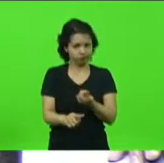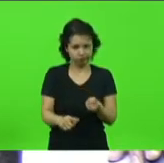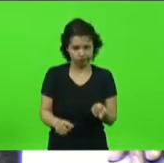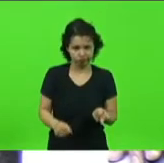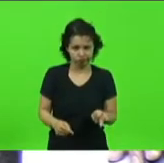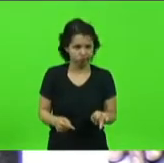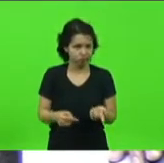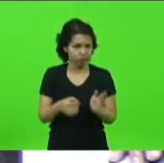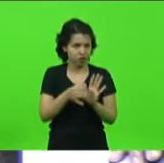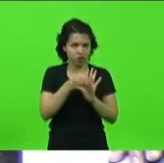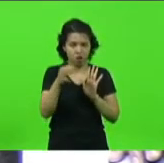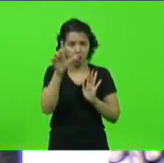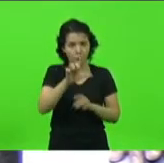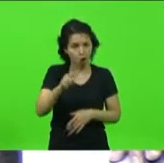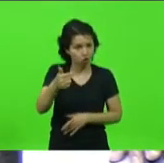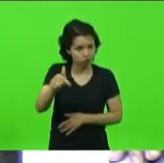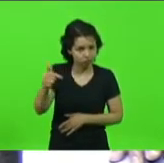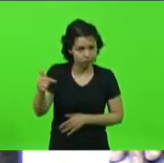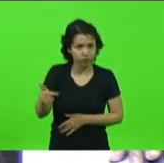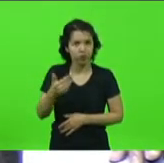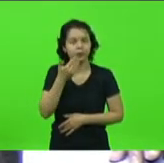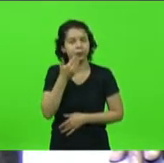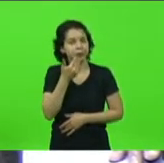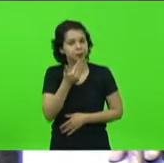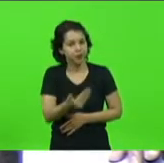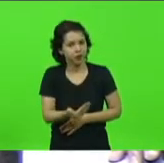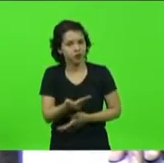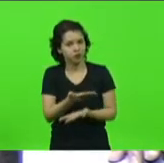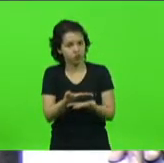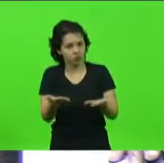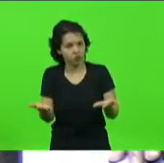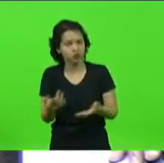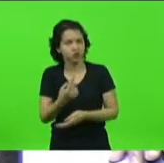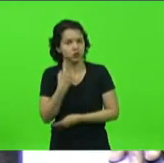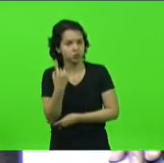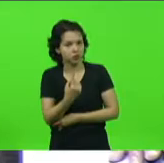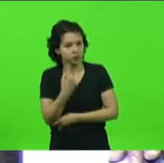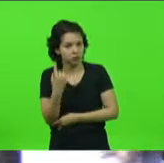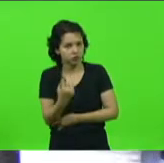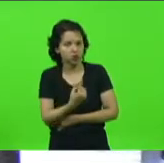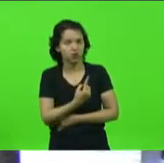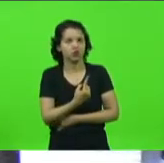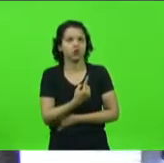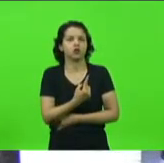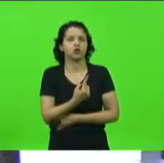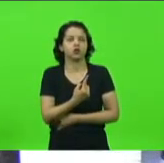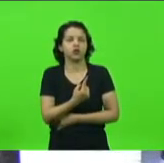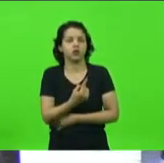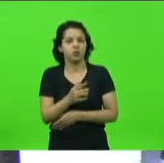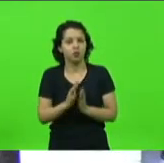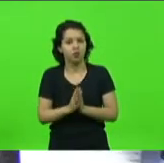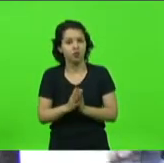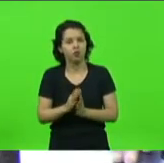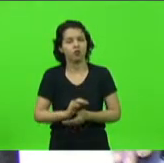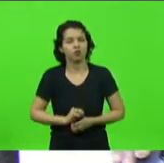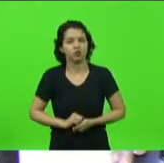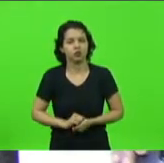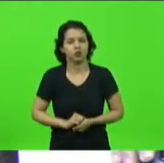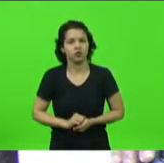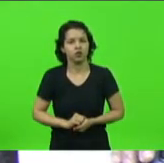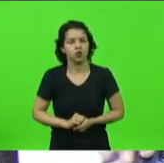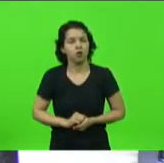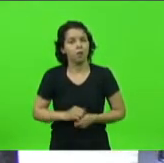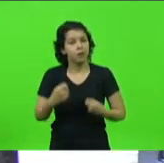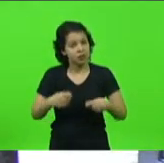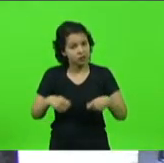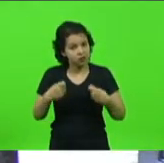nenhuma razão lógica, e eu peço aos colegas deputados austeridade, austeridade com as contas públicas. Nós